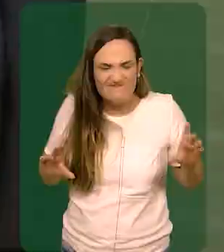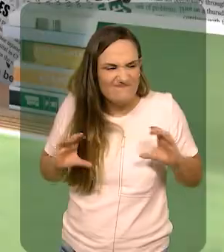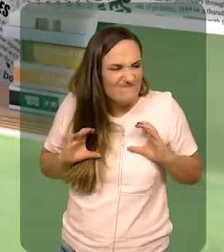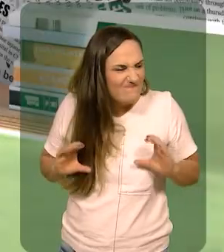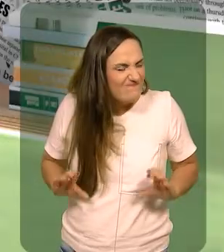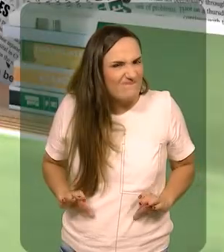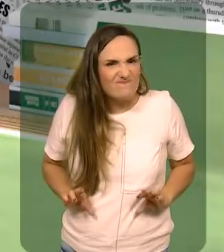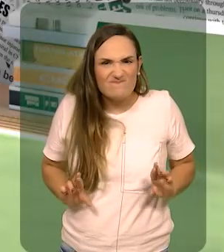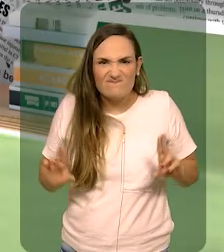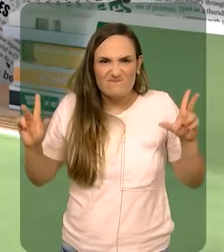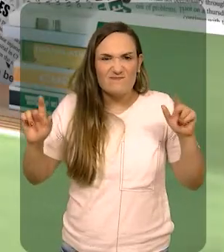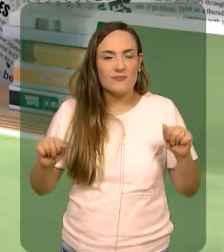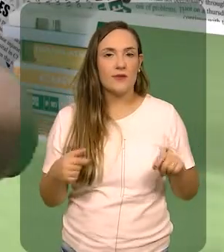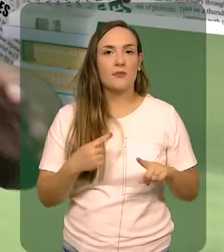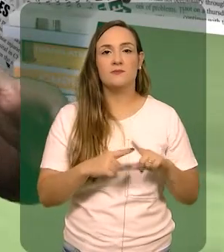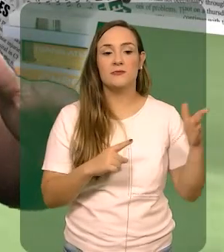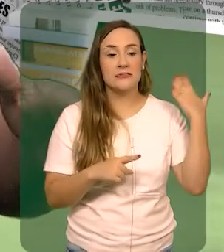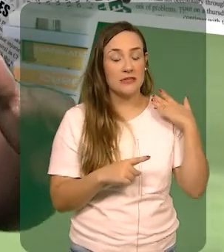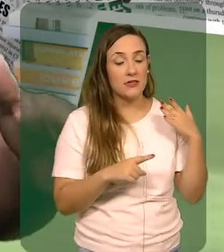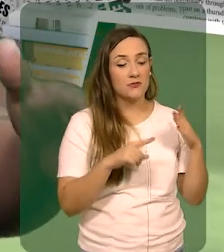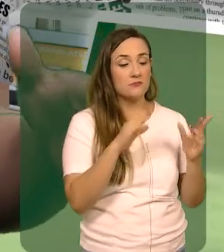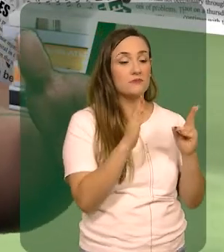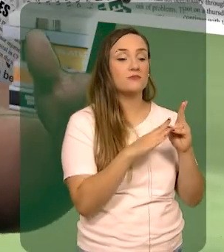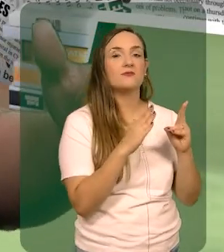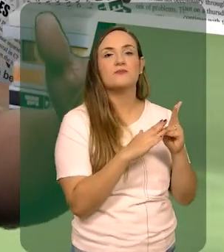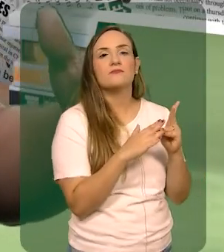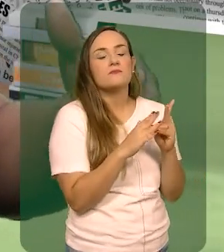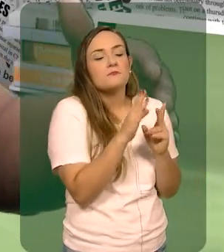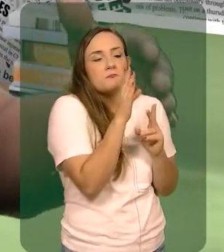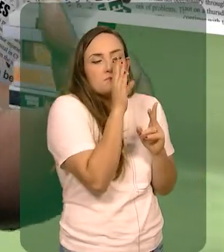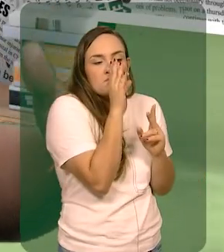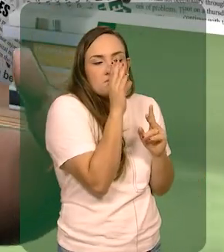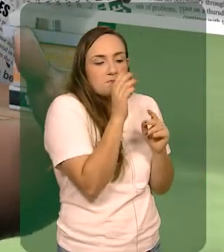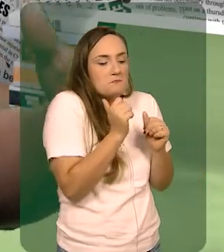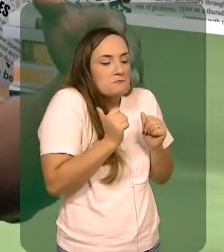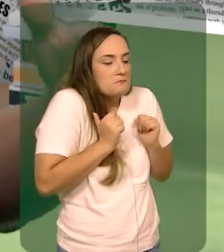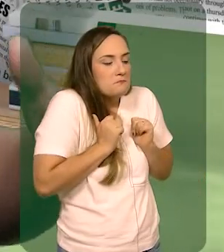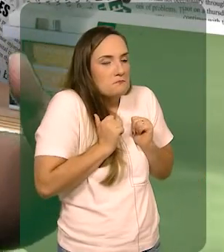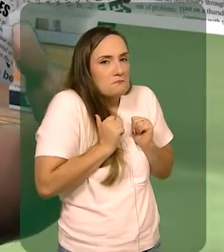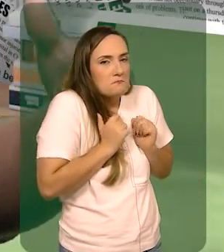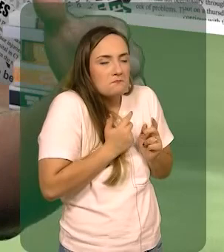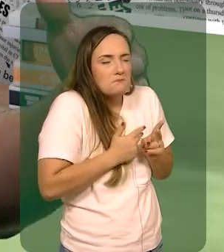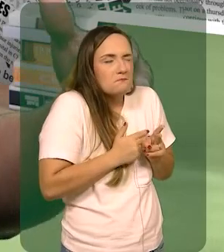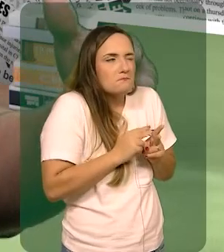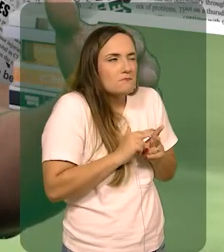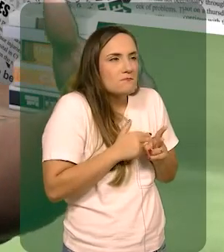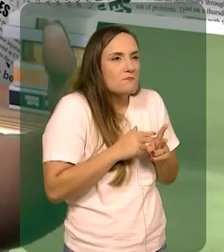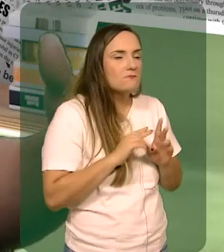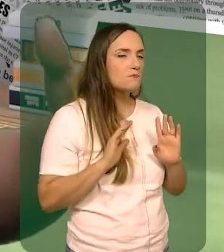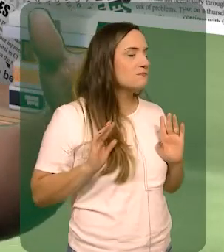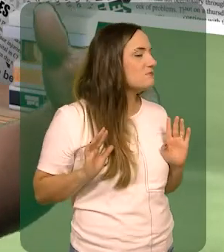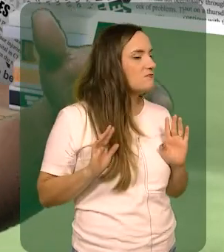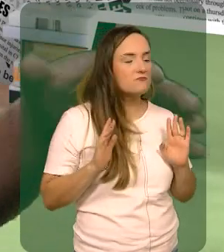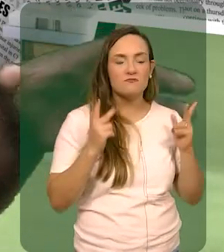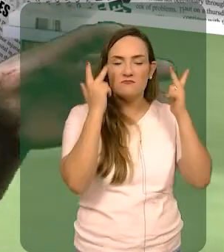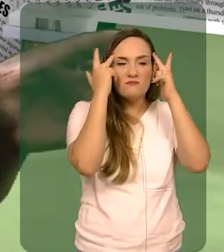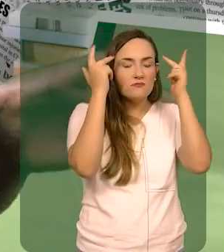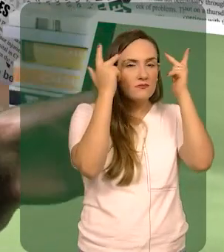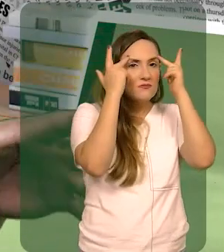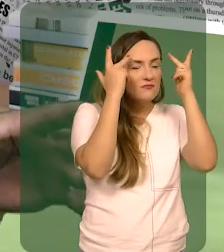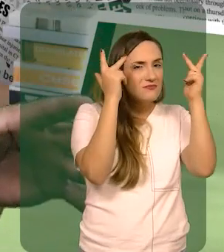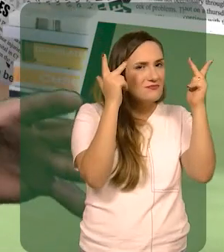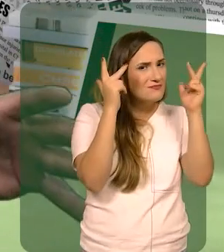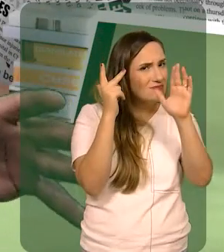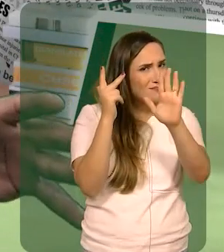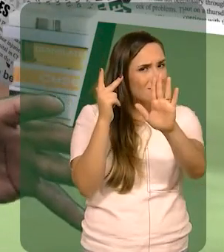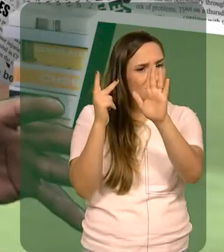hoje. É tipo assim, porque o indígena sempre foi visto daquela pessoa acanhada, discreta, fica